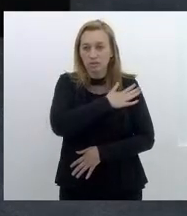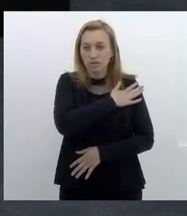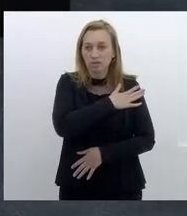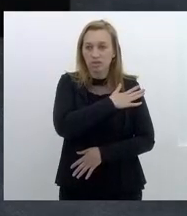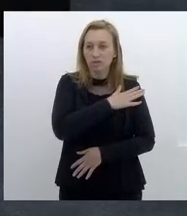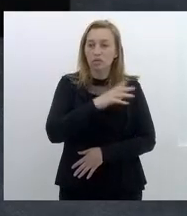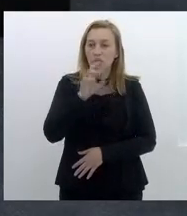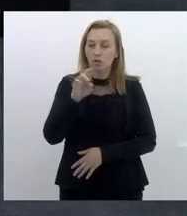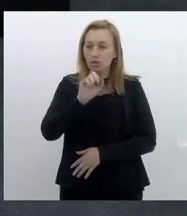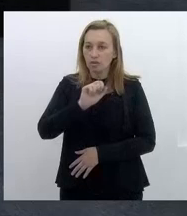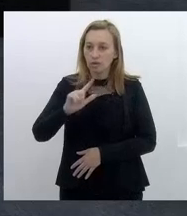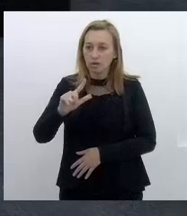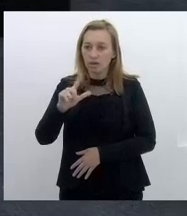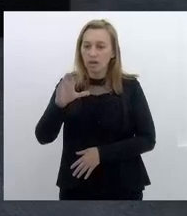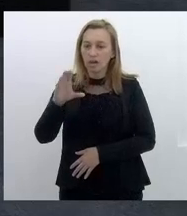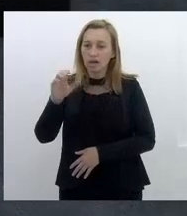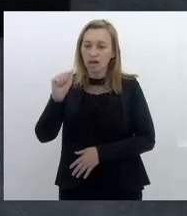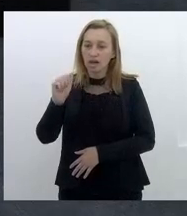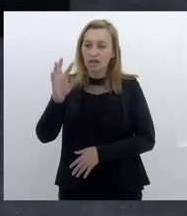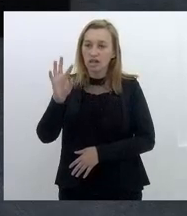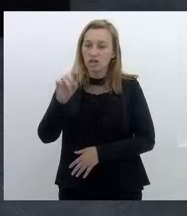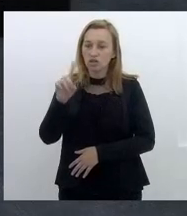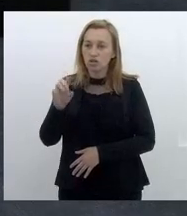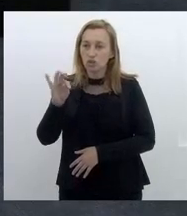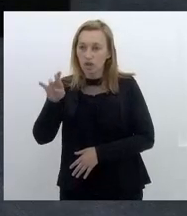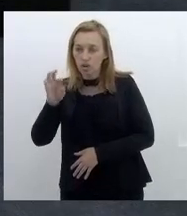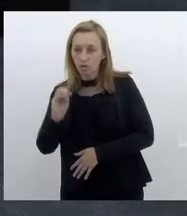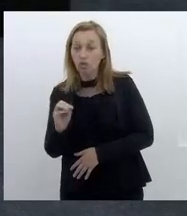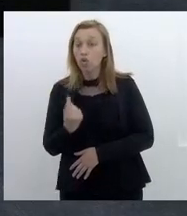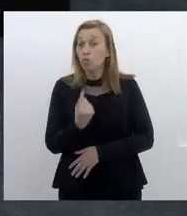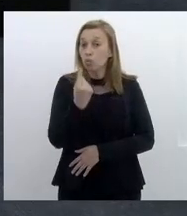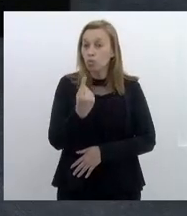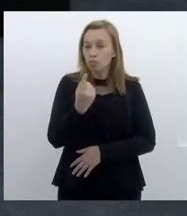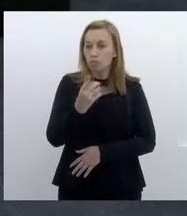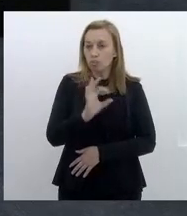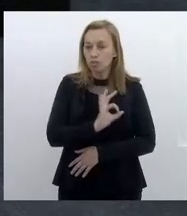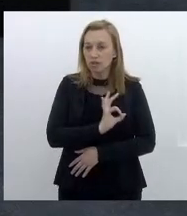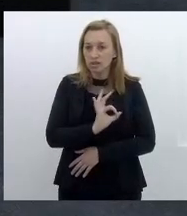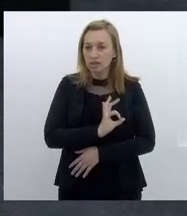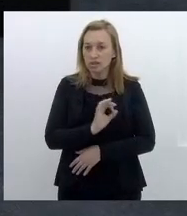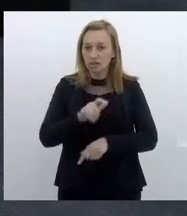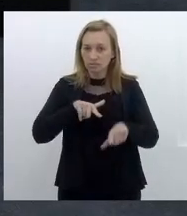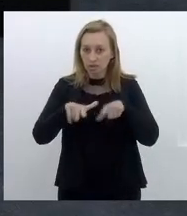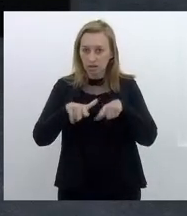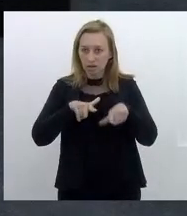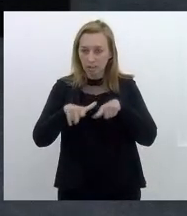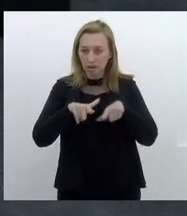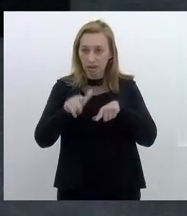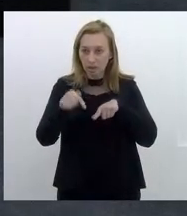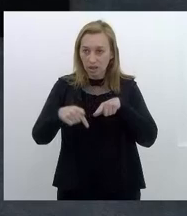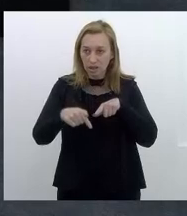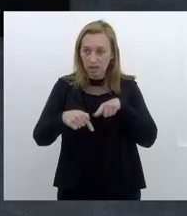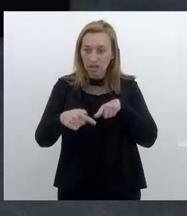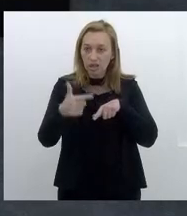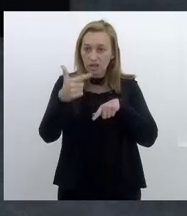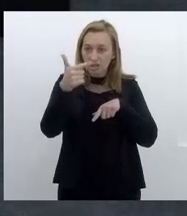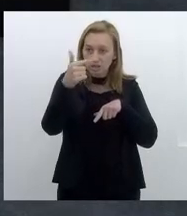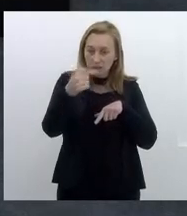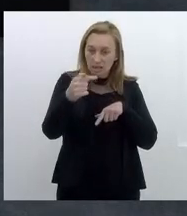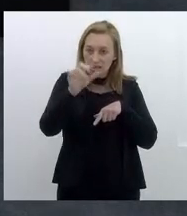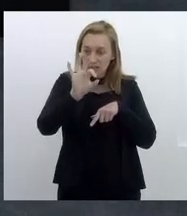Rio de Janeiro e dizendo que um policial é em serviço em atividade aqui tem